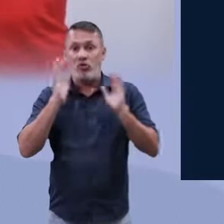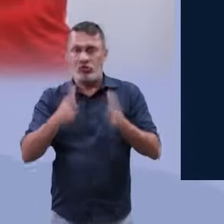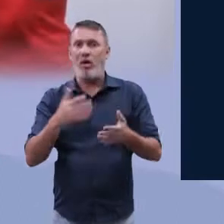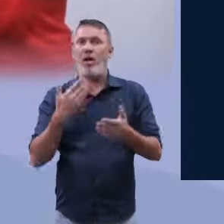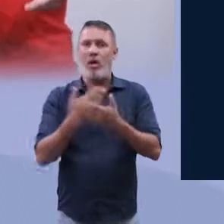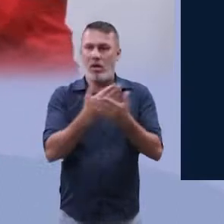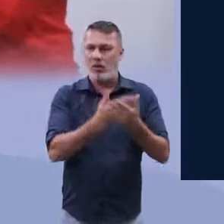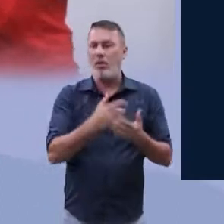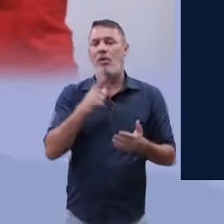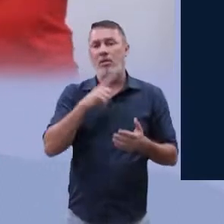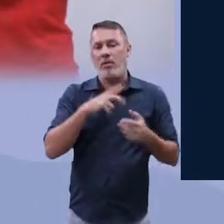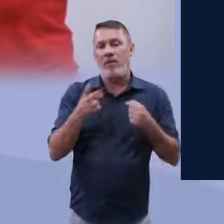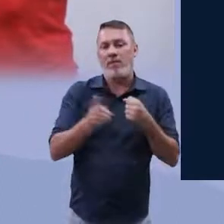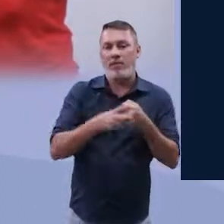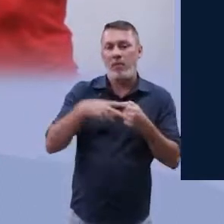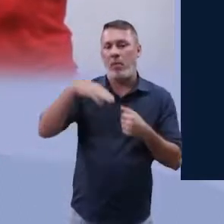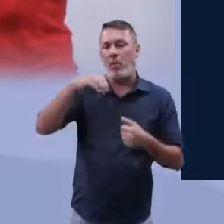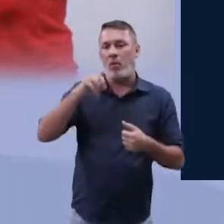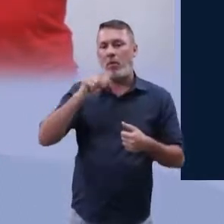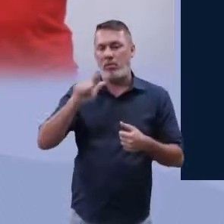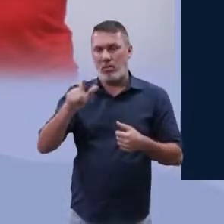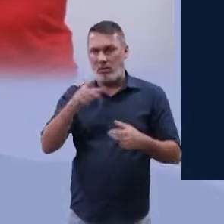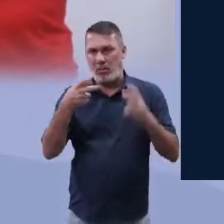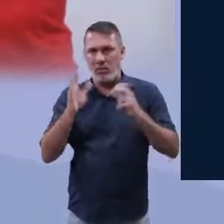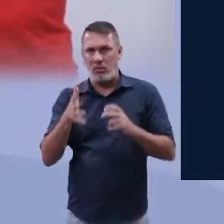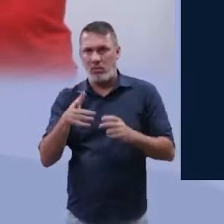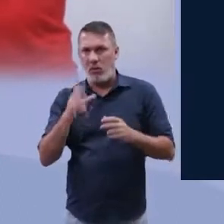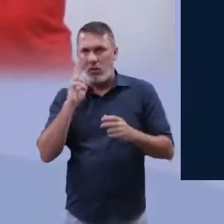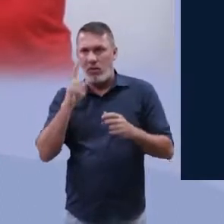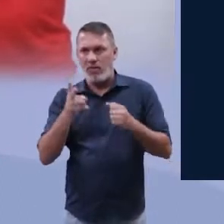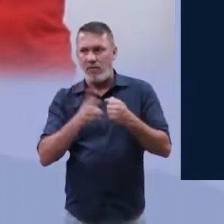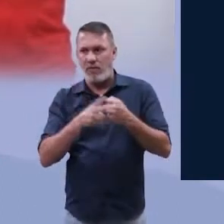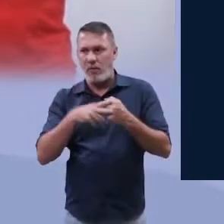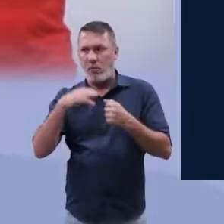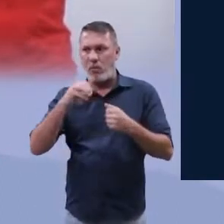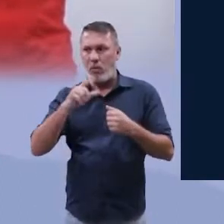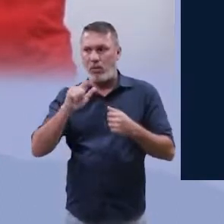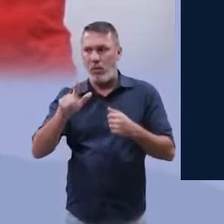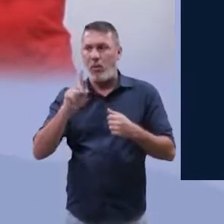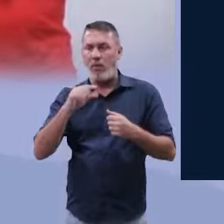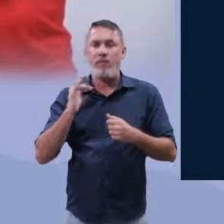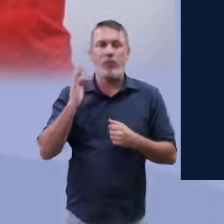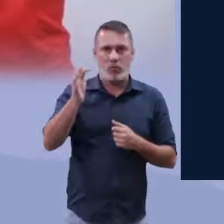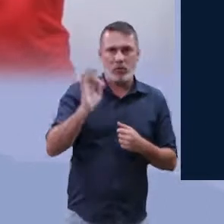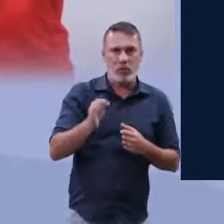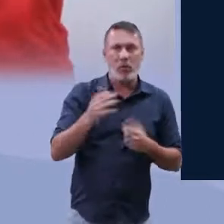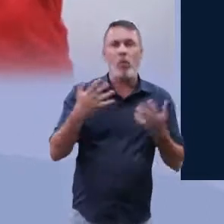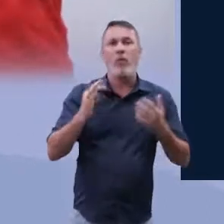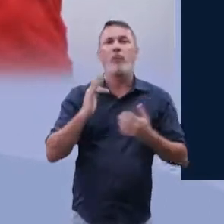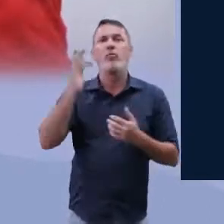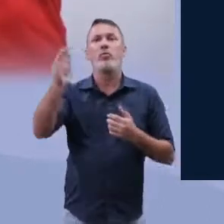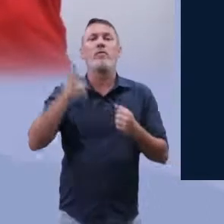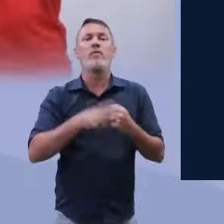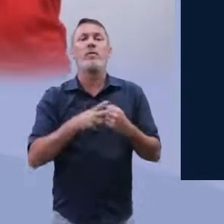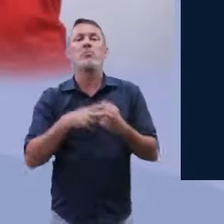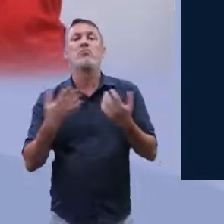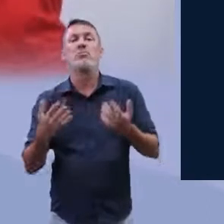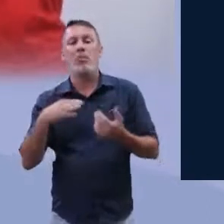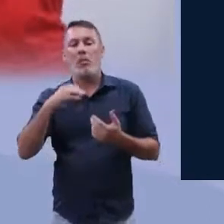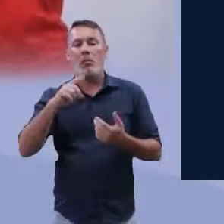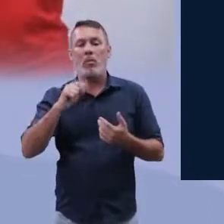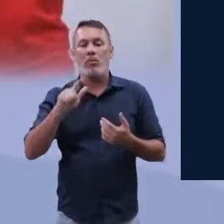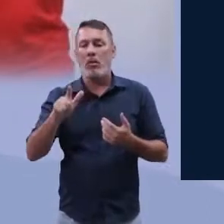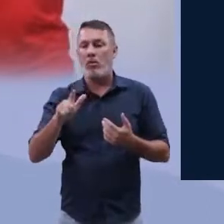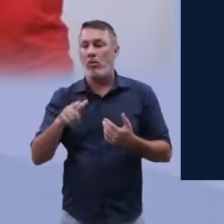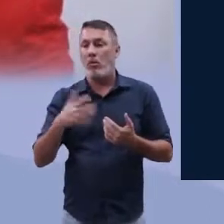aqui, nessa aula mesmo, de um verbo modal. Você percebeu o verbo modal que eu usei até agora com você? Falando de futuro? Qual foi o verbo modal de